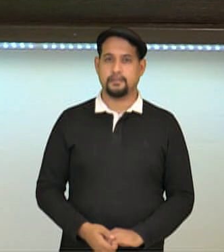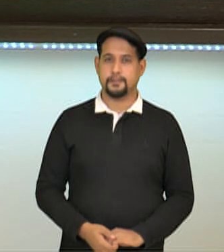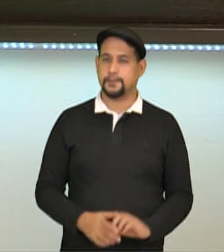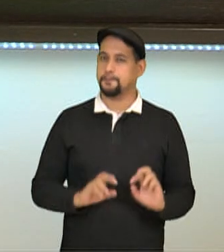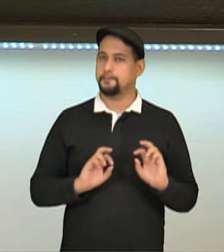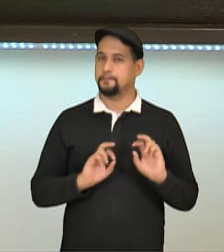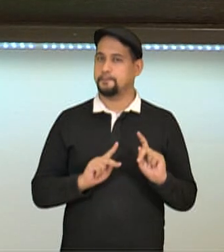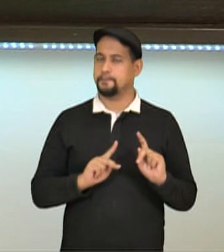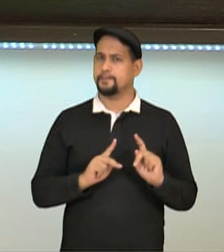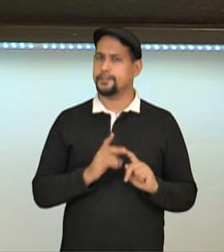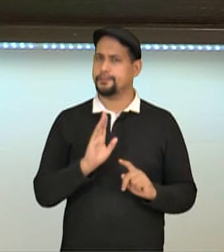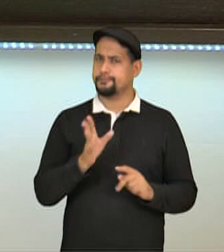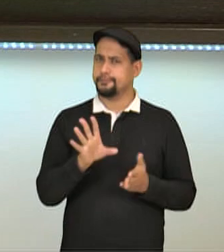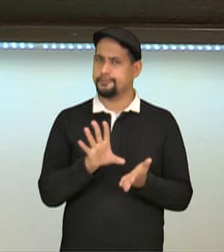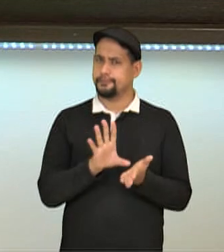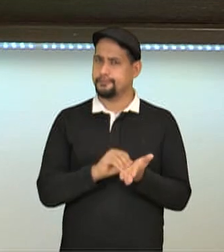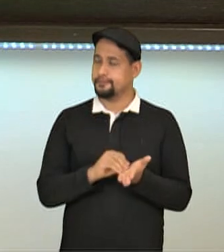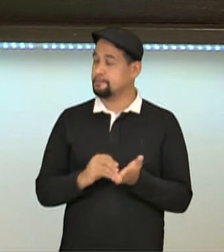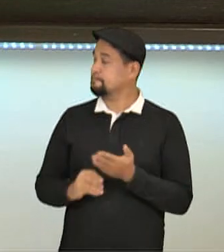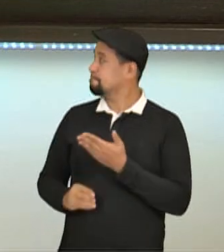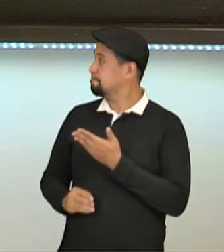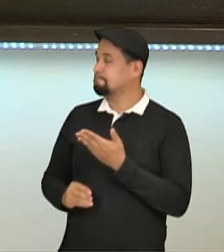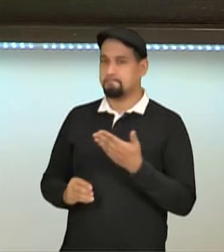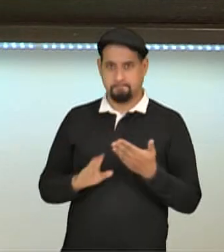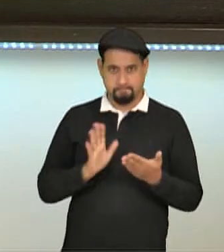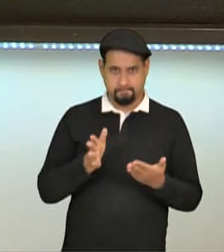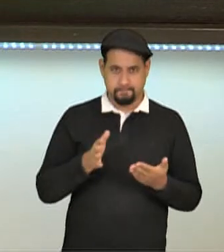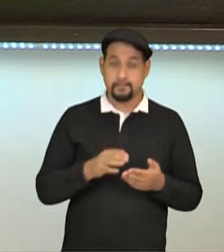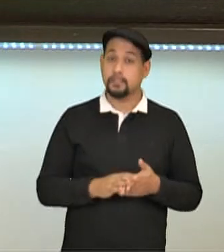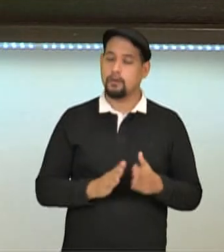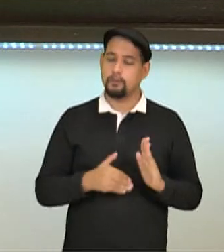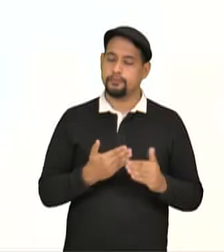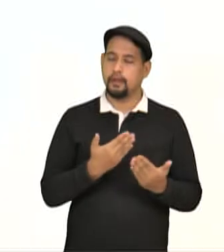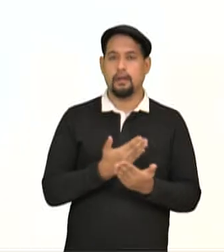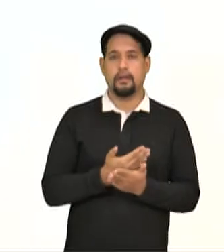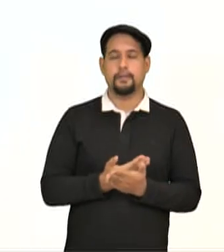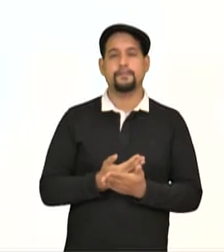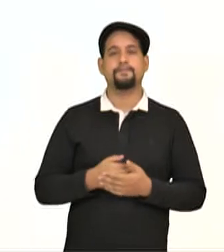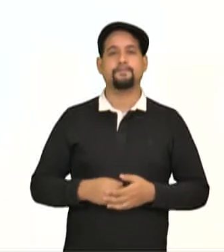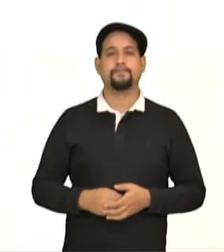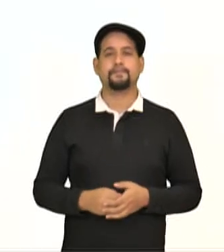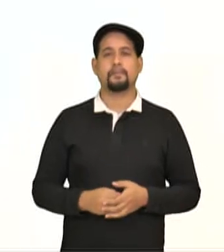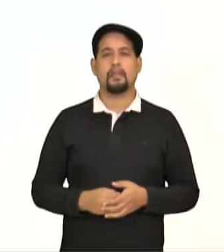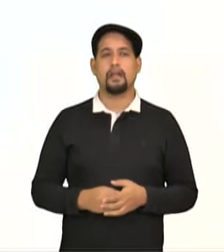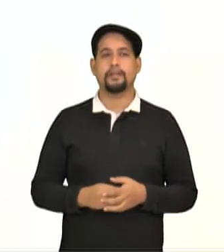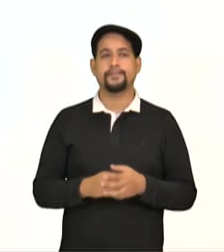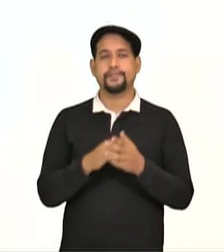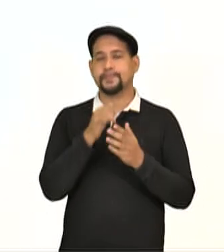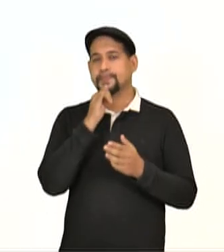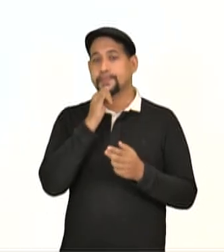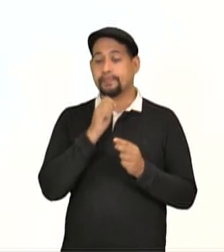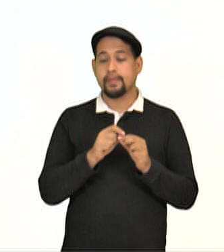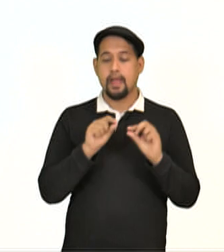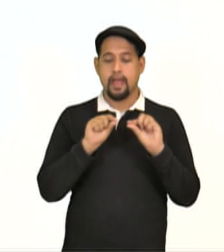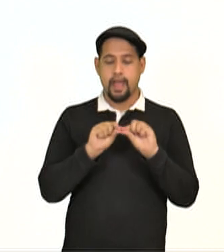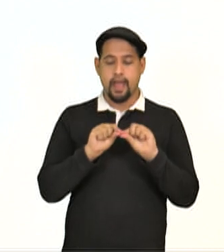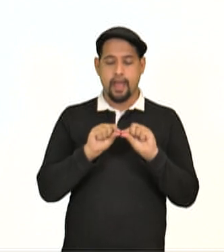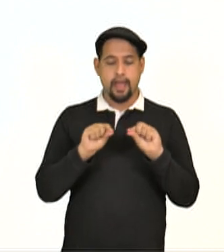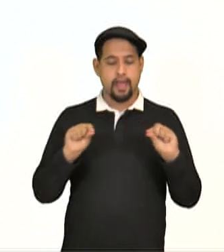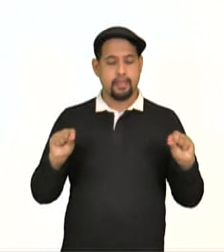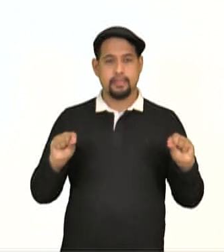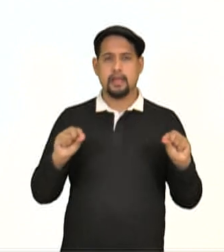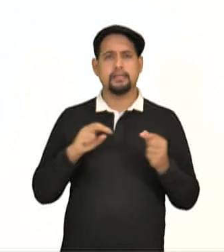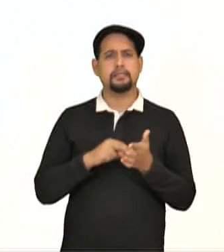Muito bem, copiado isso no caderno, vamos dar sequência à nossa aula. Olha lá, reta. Bom, a reta, ela